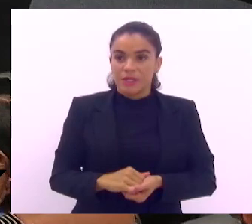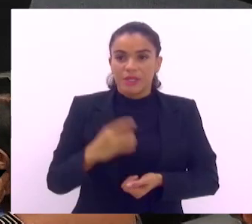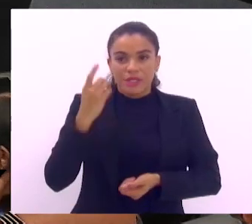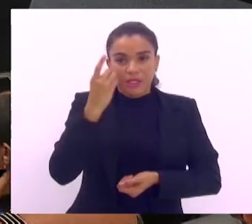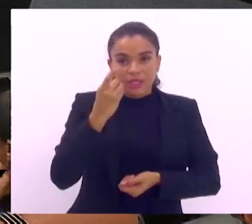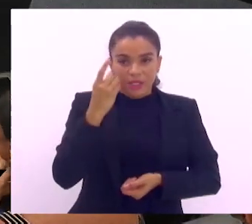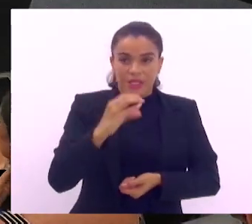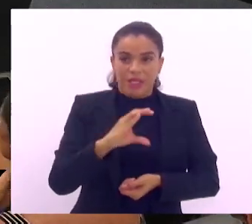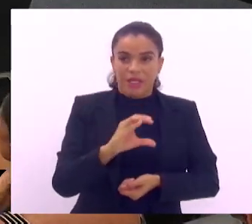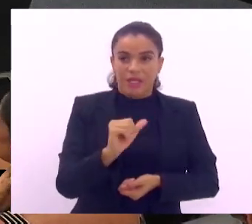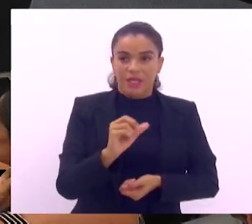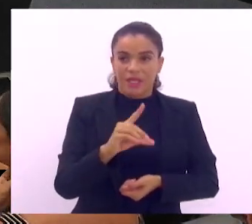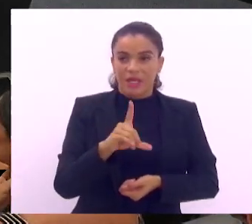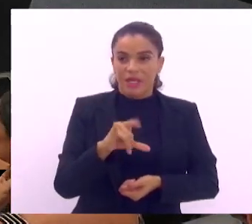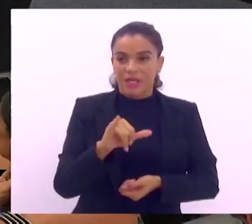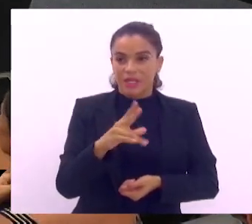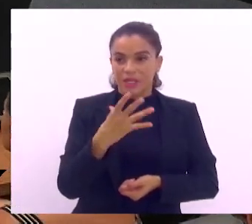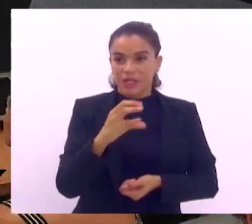Deputado Carlinhos BNH,